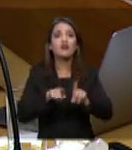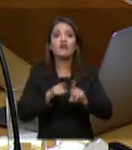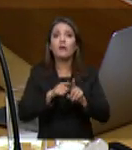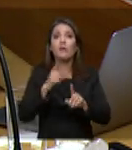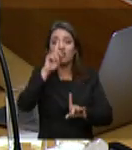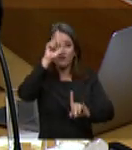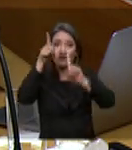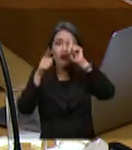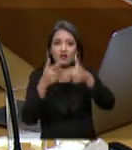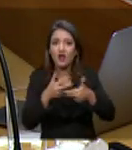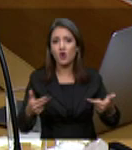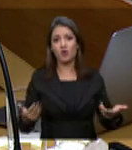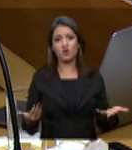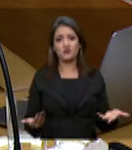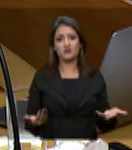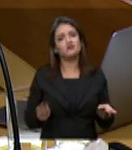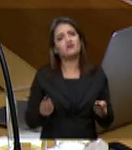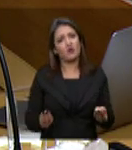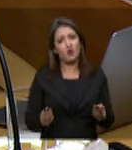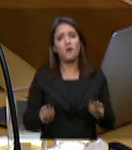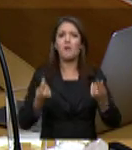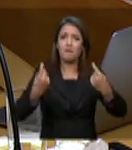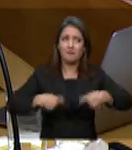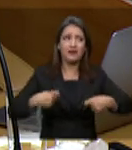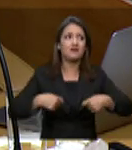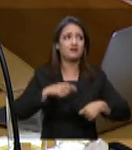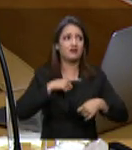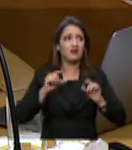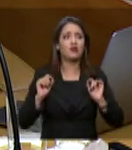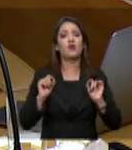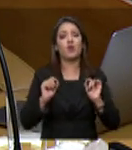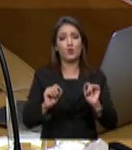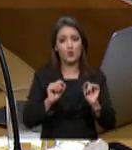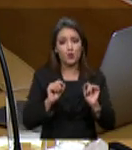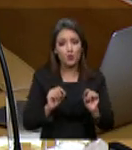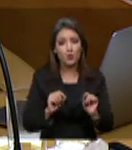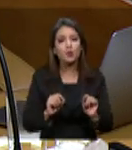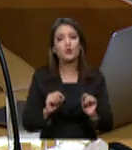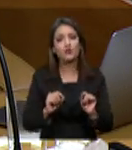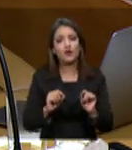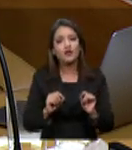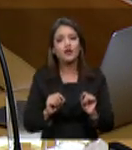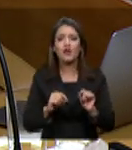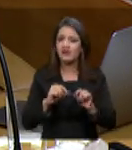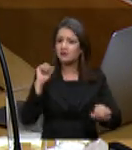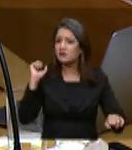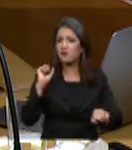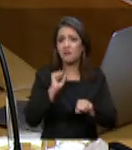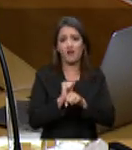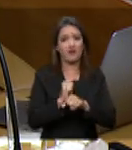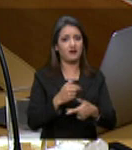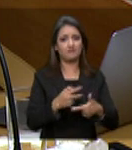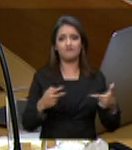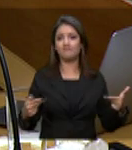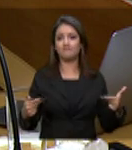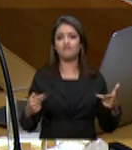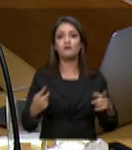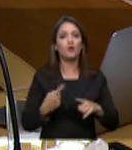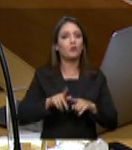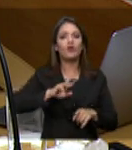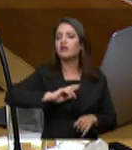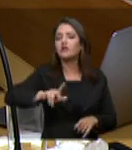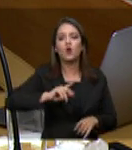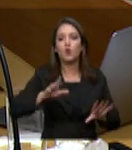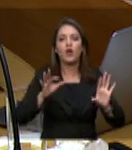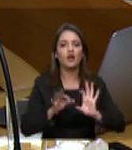caluniar e evidentemente é preciso enfrentar este tipo de mentalidade porque isso